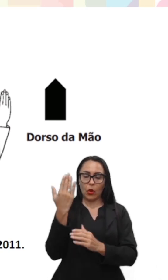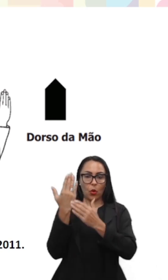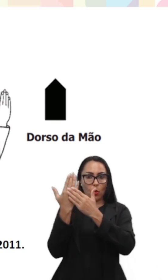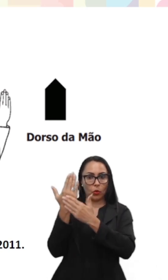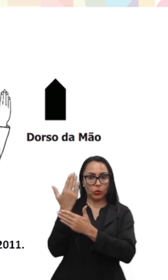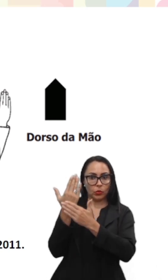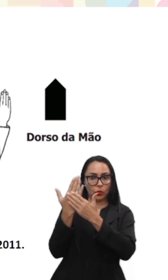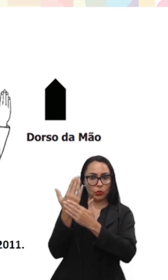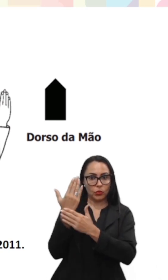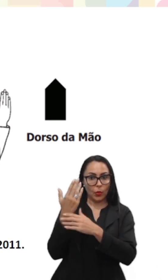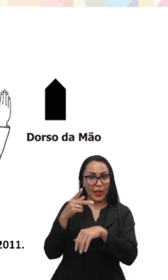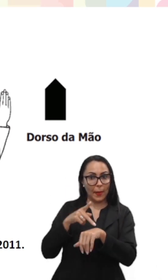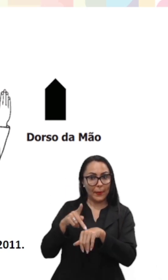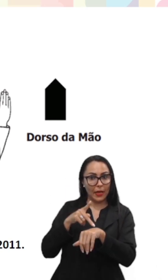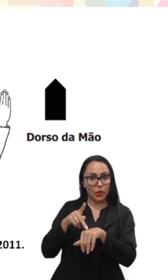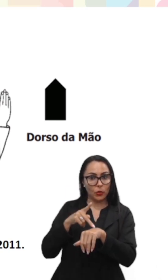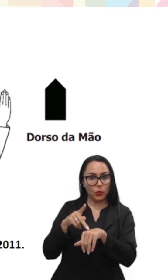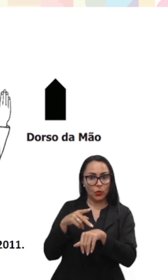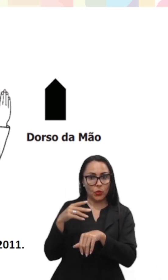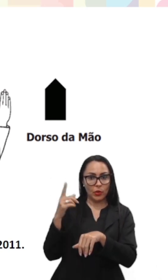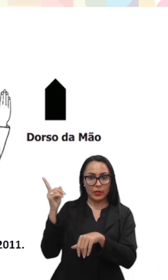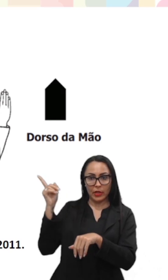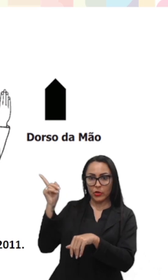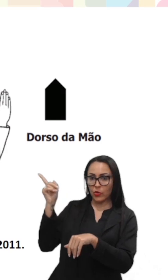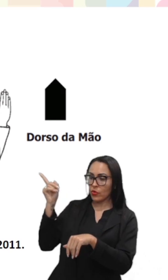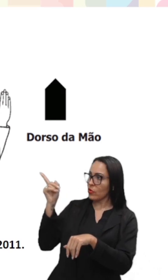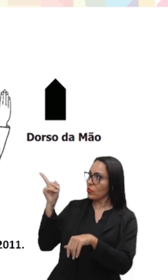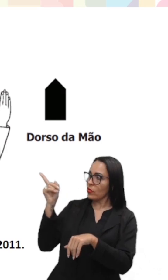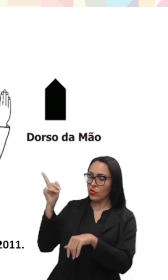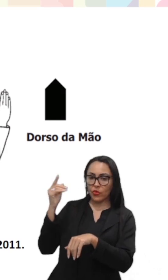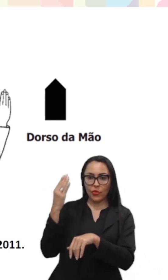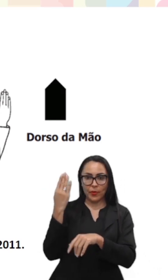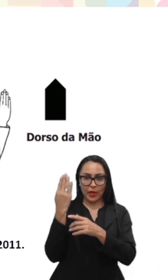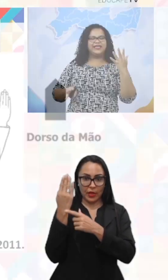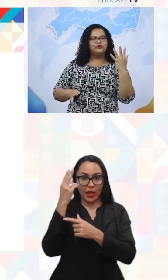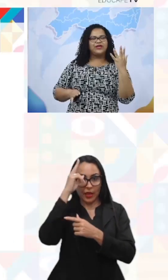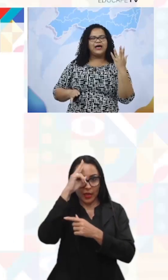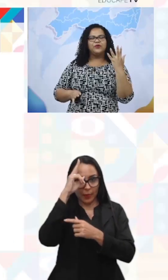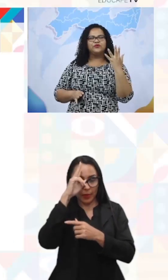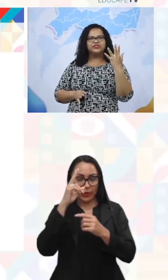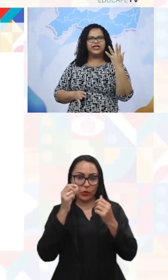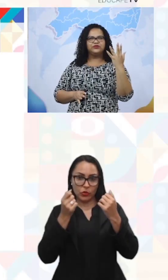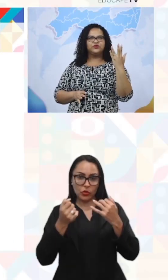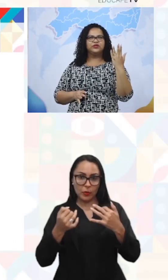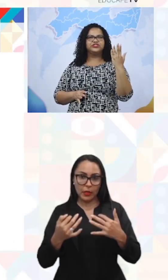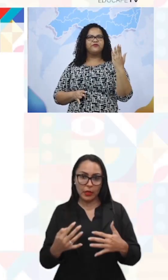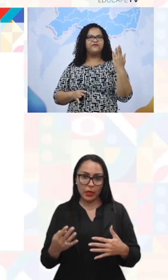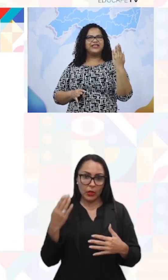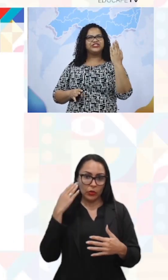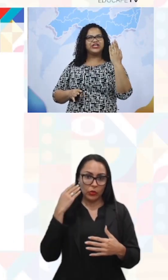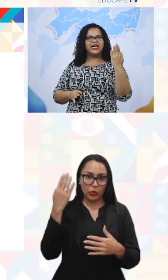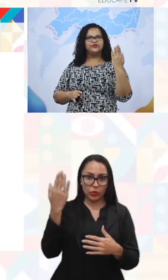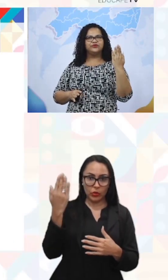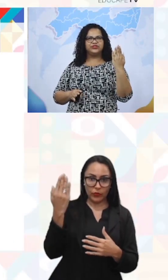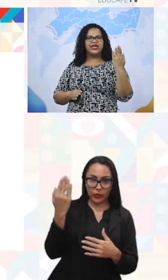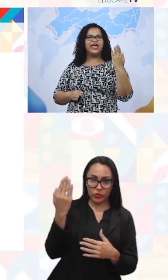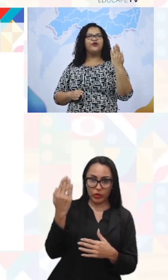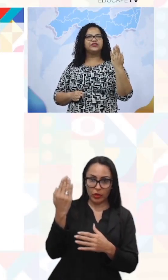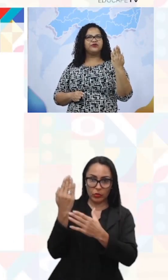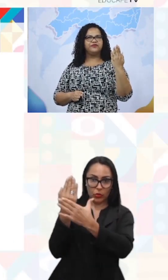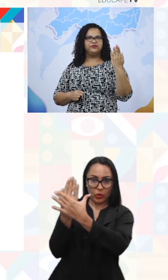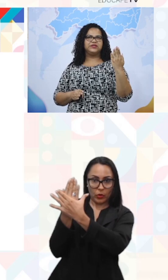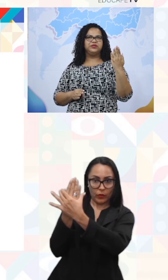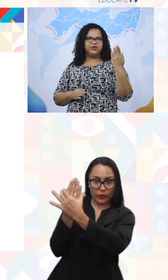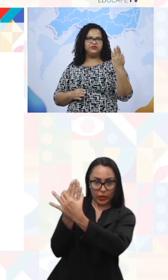preto. Eu estou vendo meu dorso, então ele é preto. Lembra que eu falei que os dedos, quando estão fechados, é